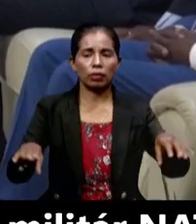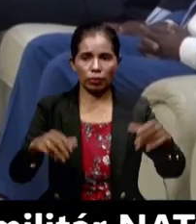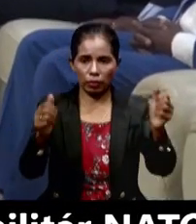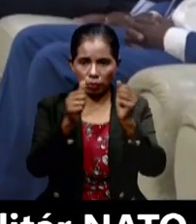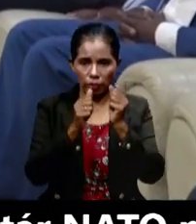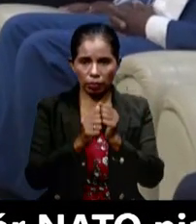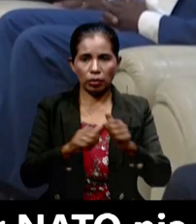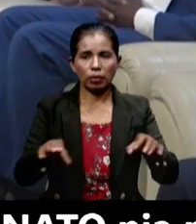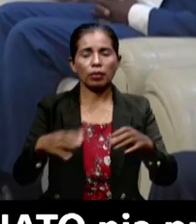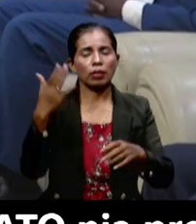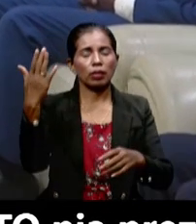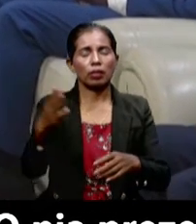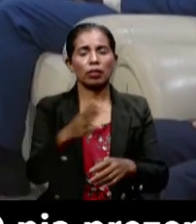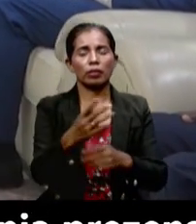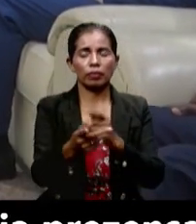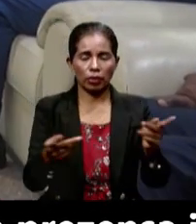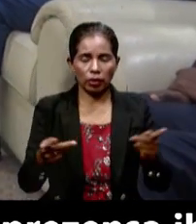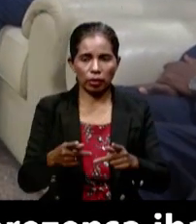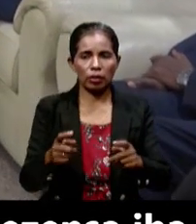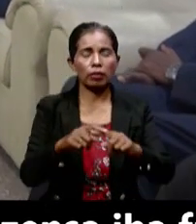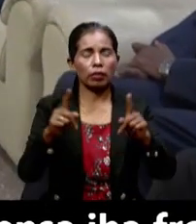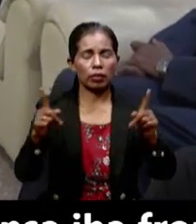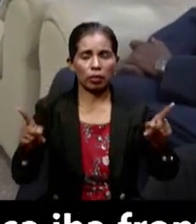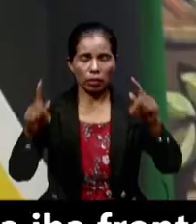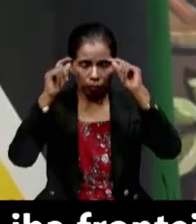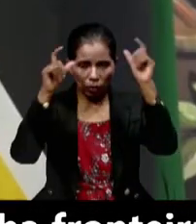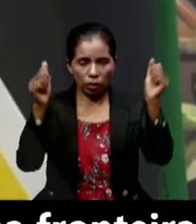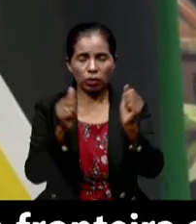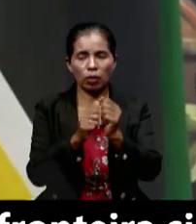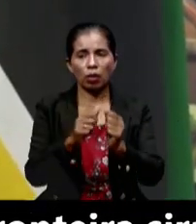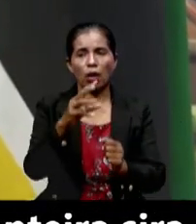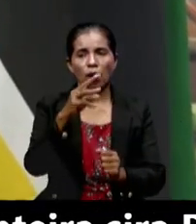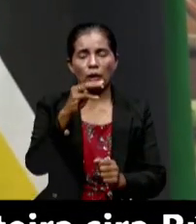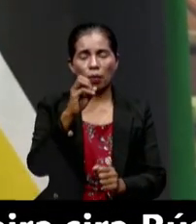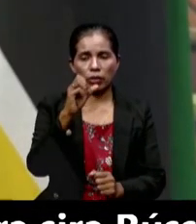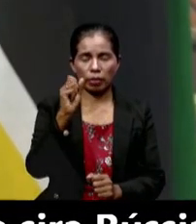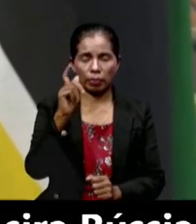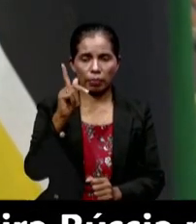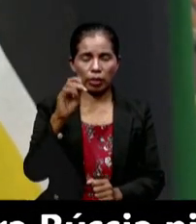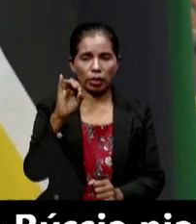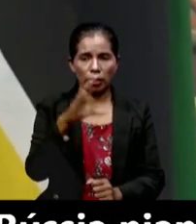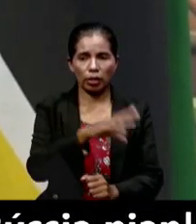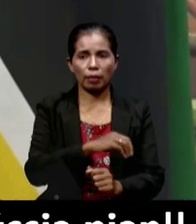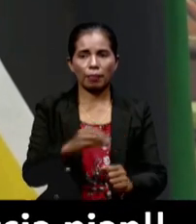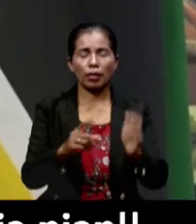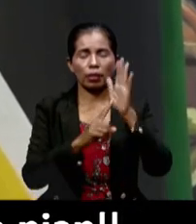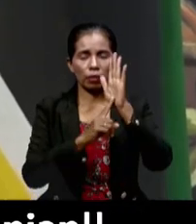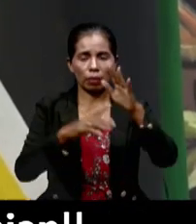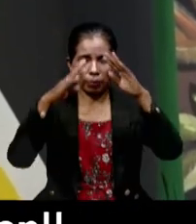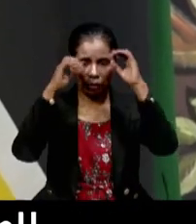na cooperação e a área UIN entre Timor-Leste e Moçambique. Informar a sua excelência, o presidente Ramos